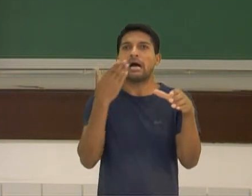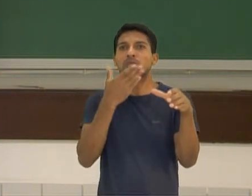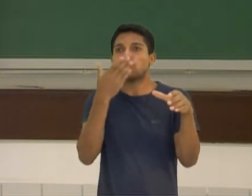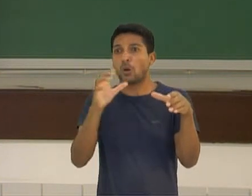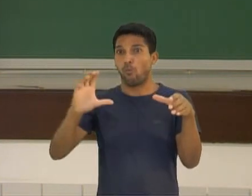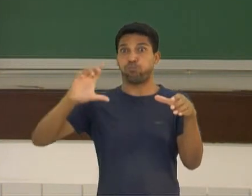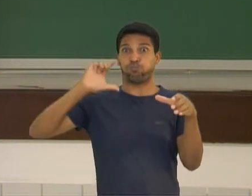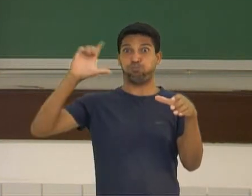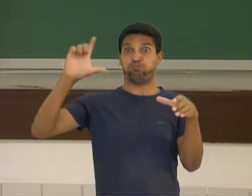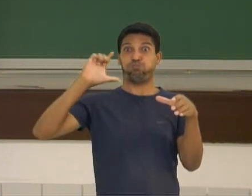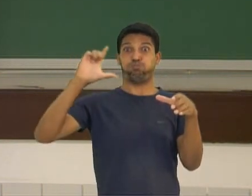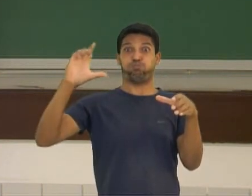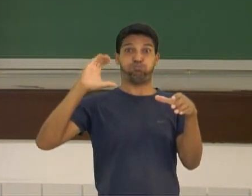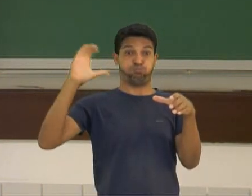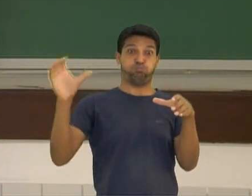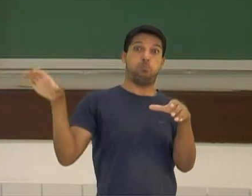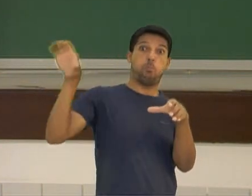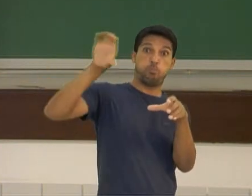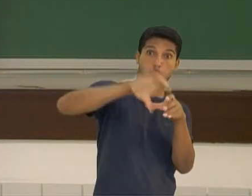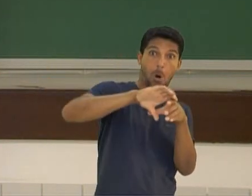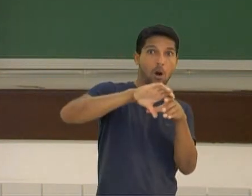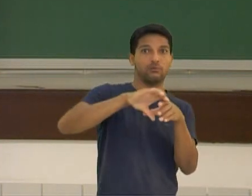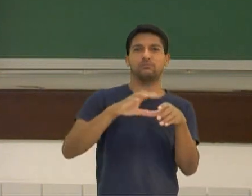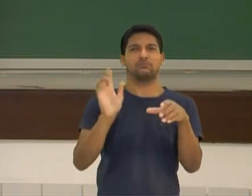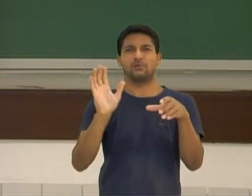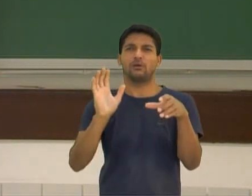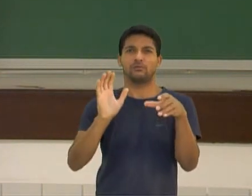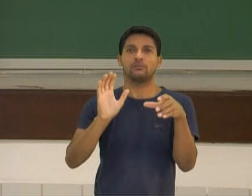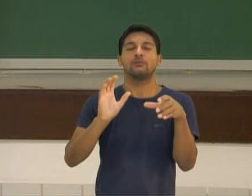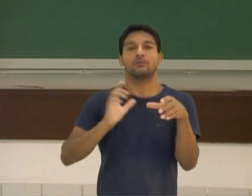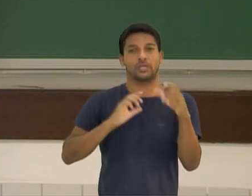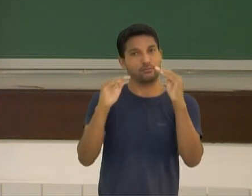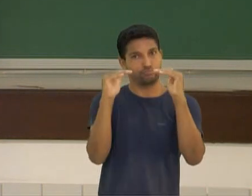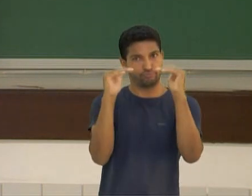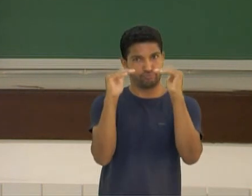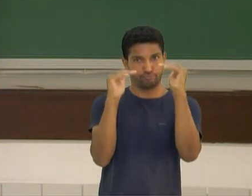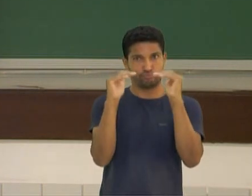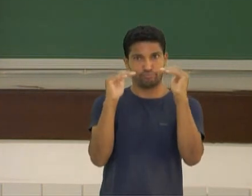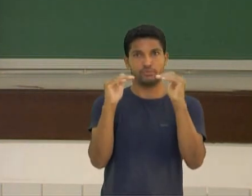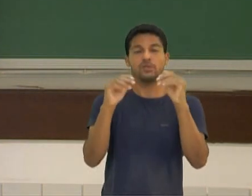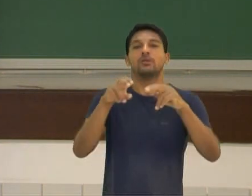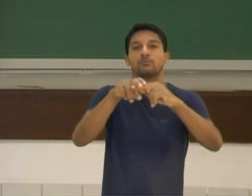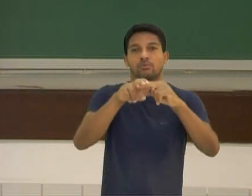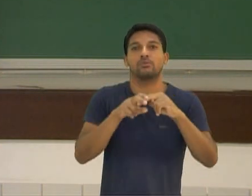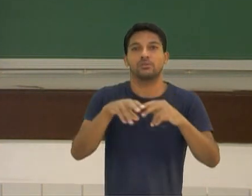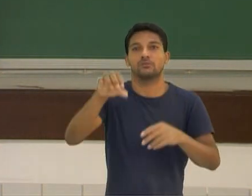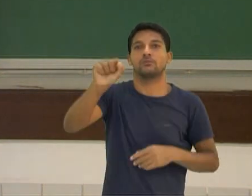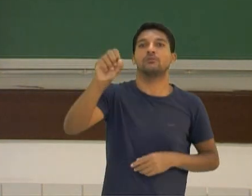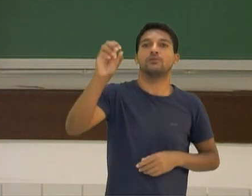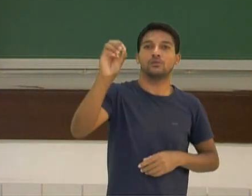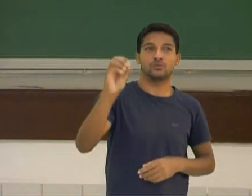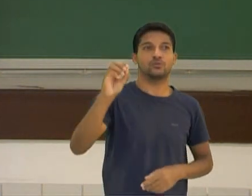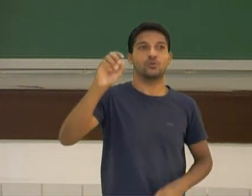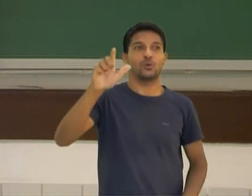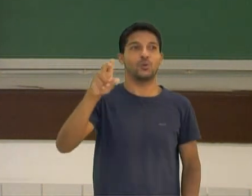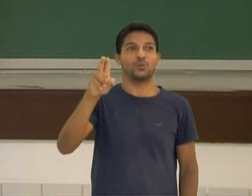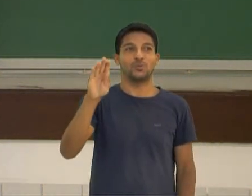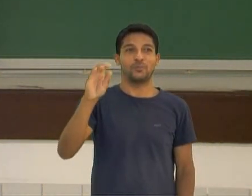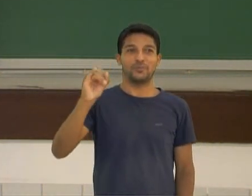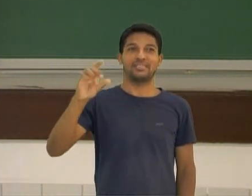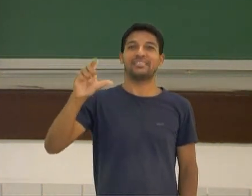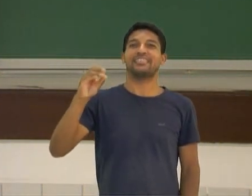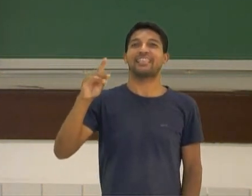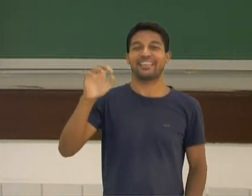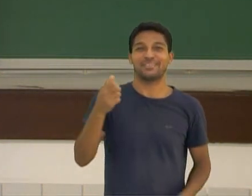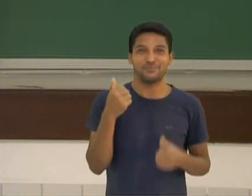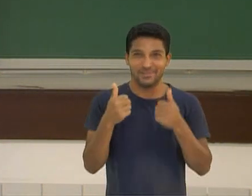limite máximo. E esse limite máximo a gente chama daí de coeficiente de solubilidade. Tranquilo? Beleza, professor, manda ver, tô